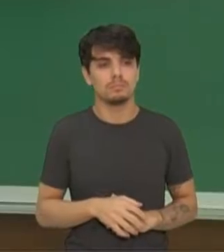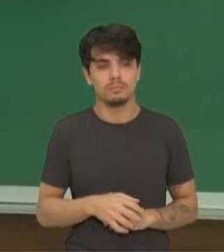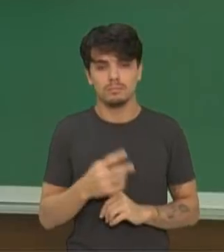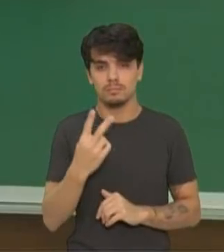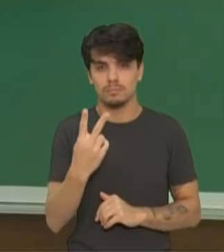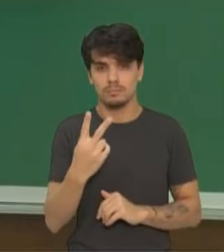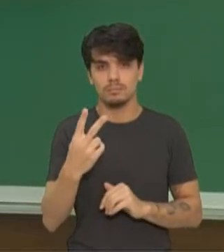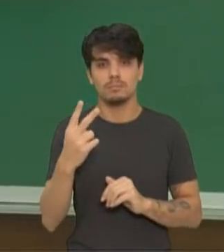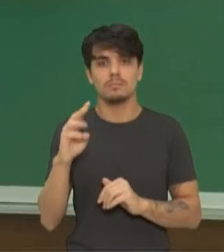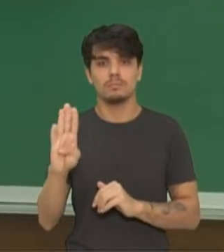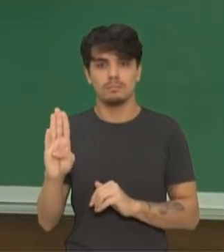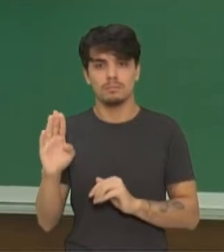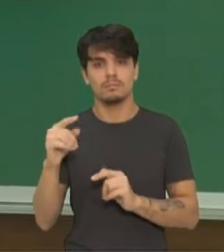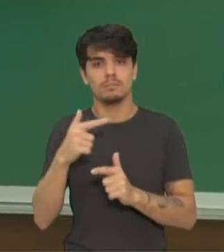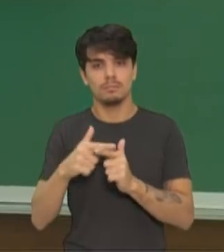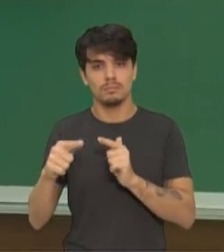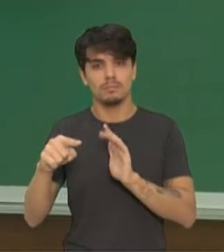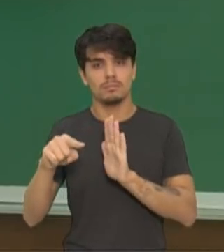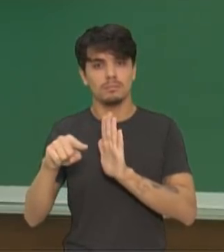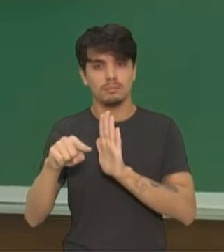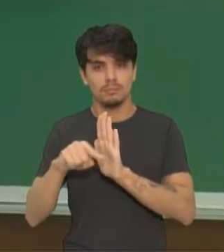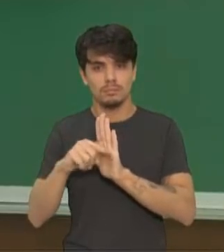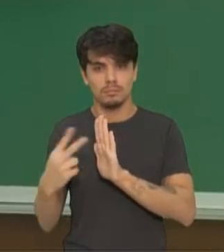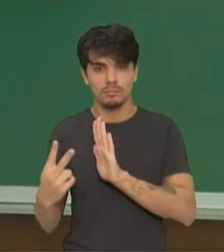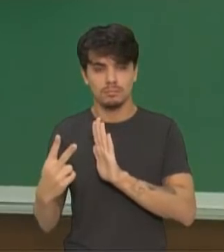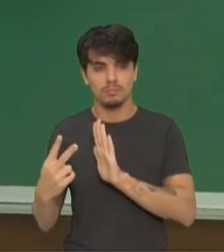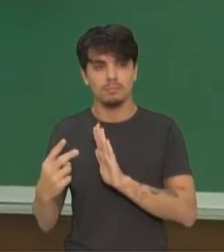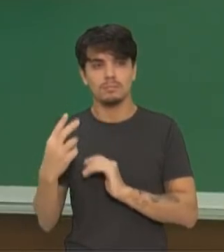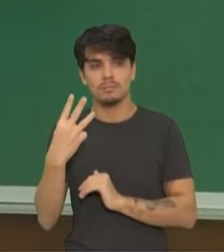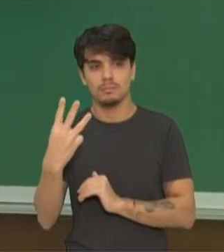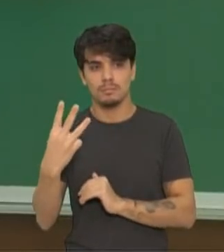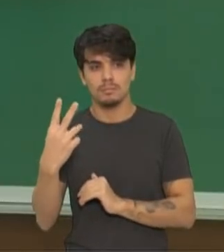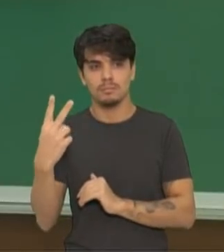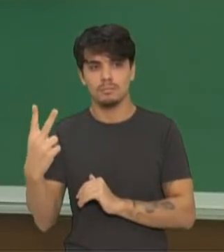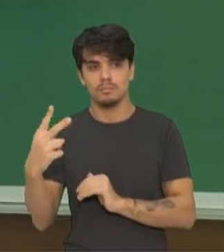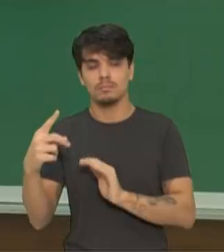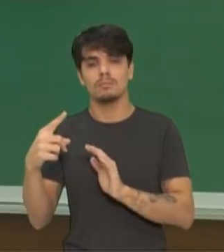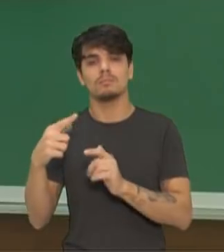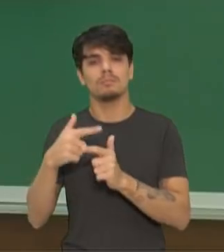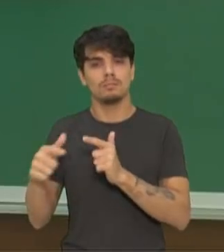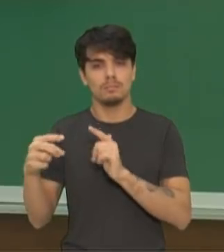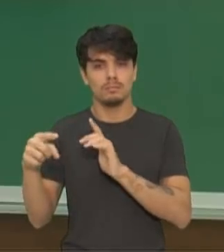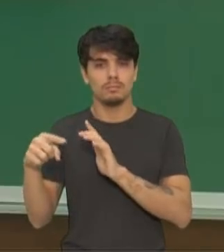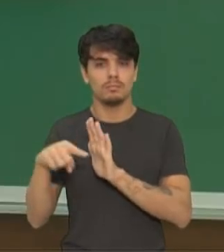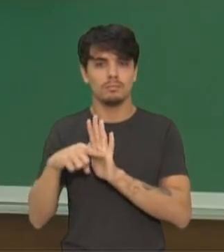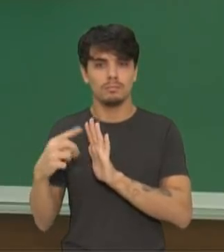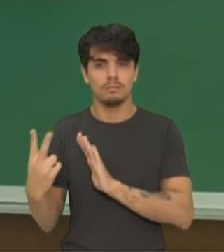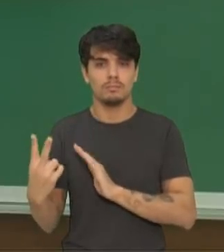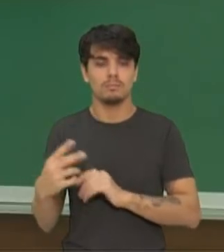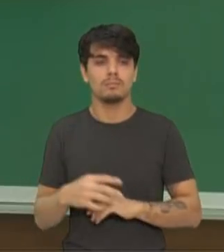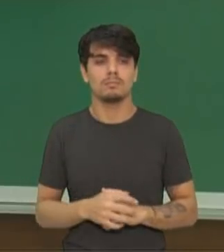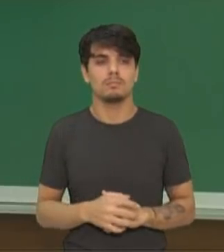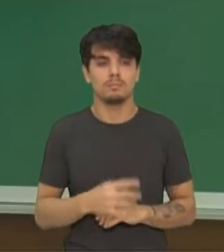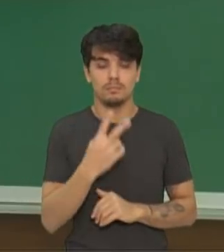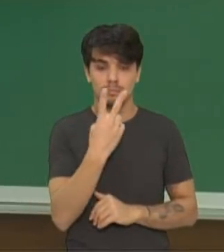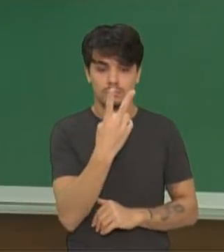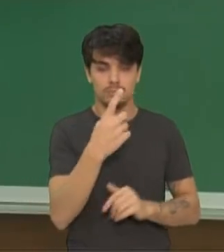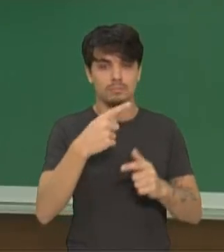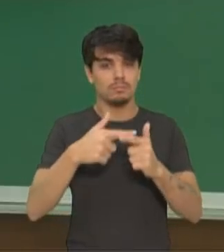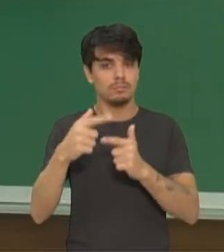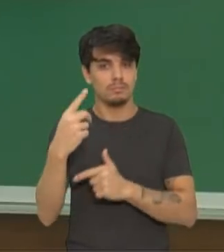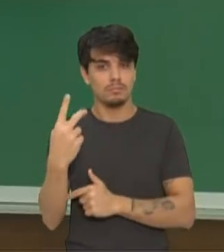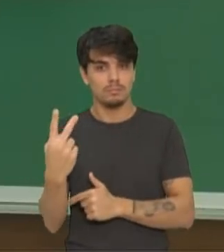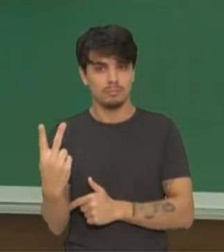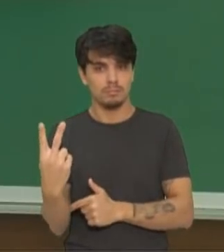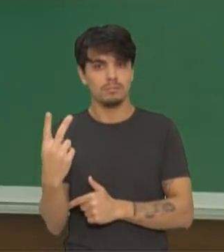por menos 2 e o 32, menos 32 divididos por menos 2. 2 divididos por 2 dá